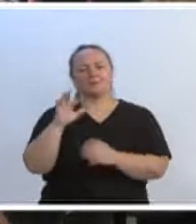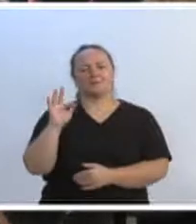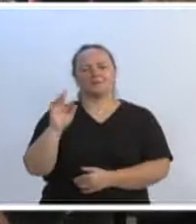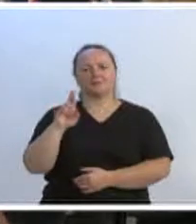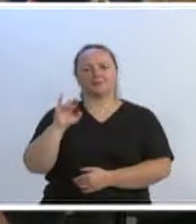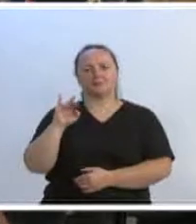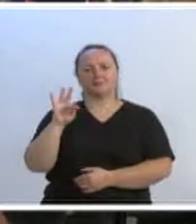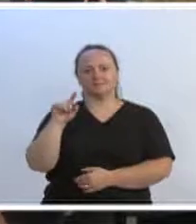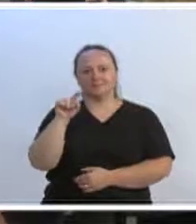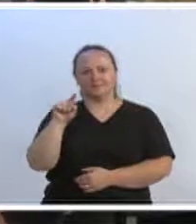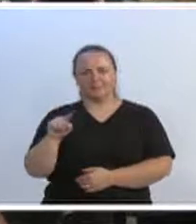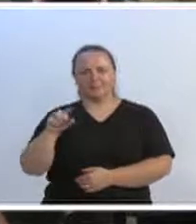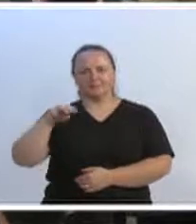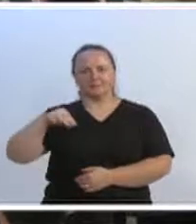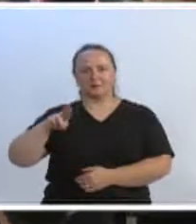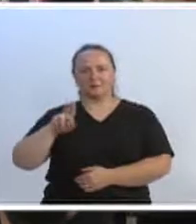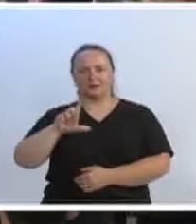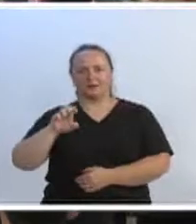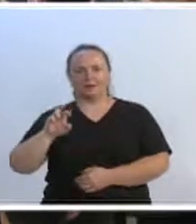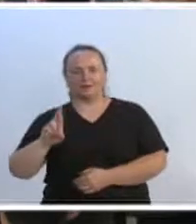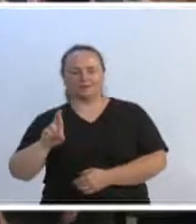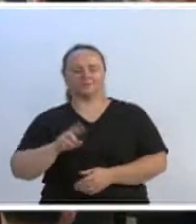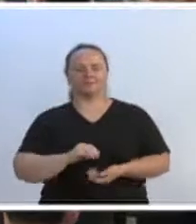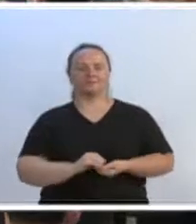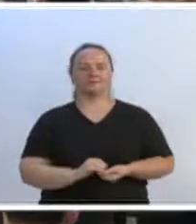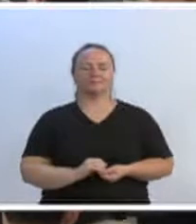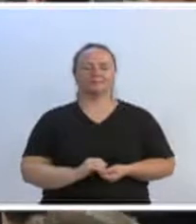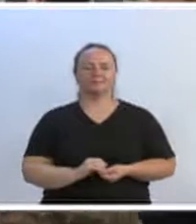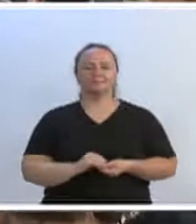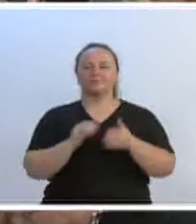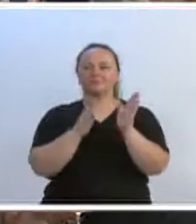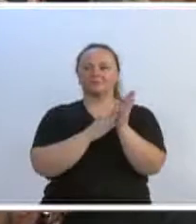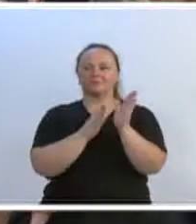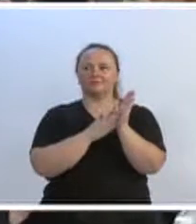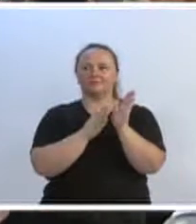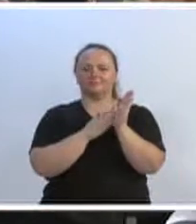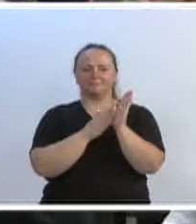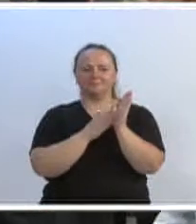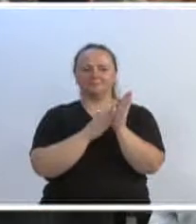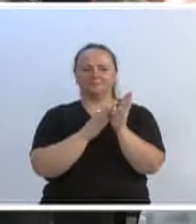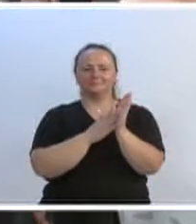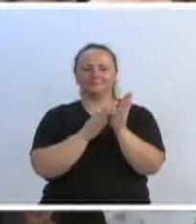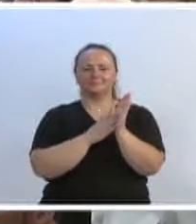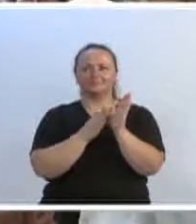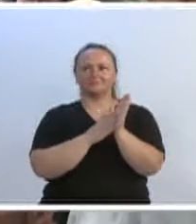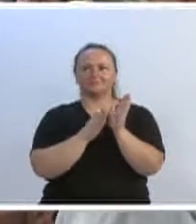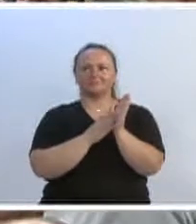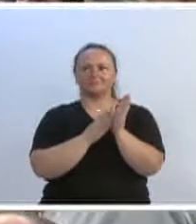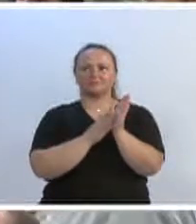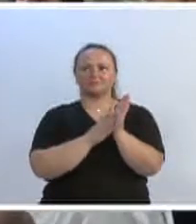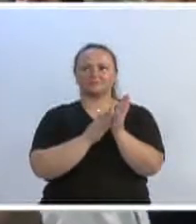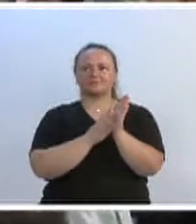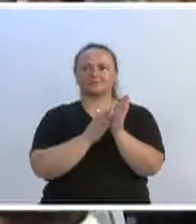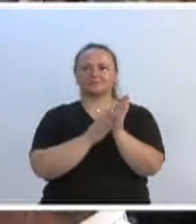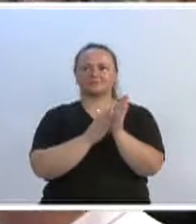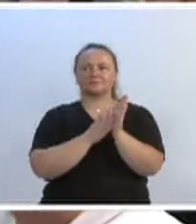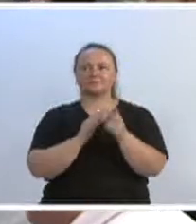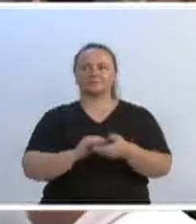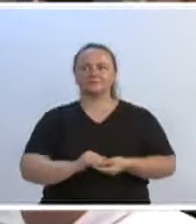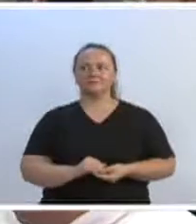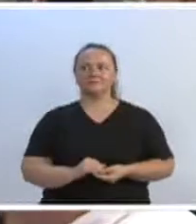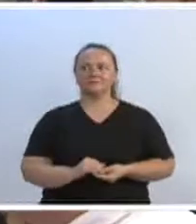Darlan Gevaer Schmidt, presidente da Associação dos Amigos do Arquivo Histórico e ex-membro do Conselho Editorial da revista